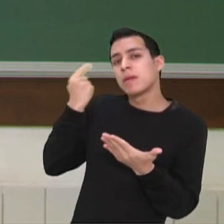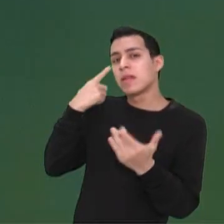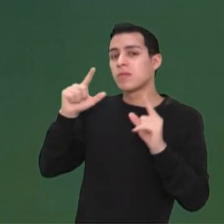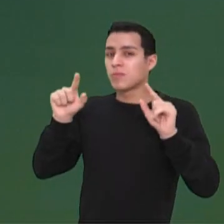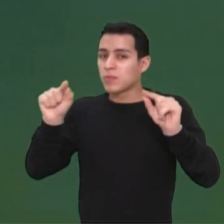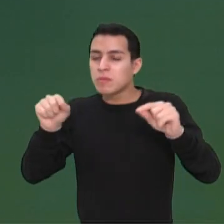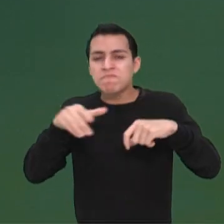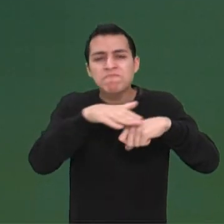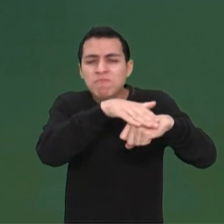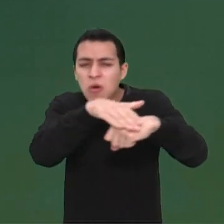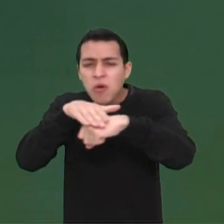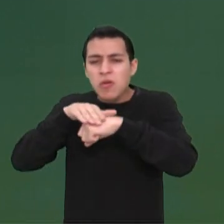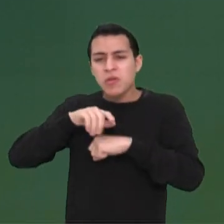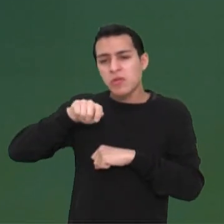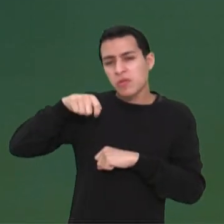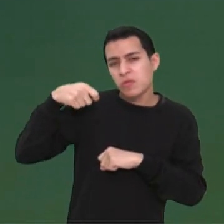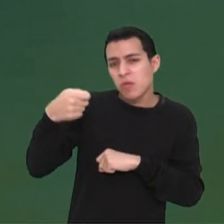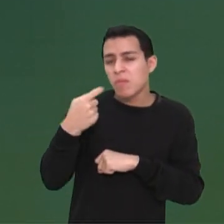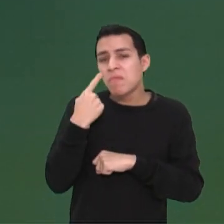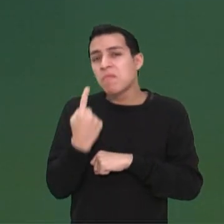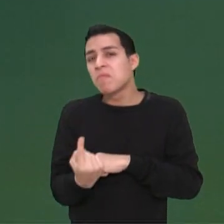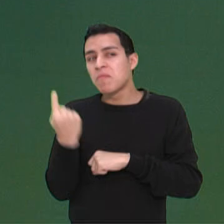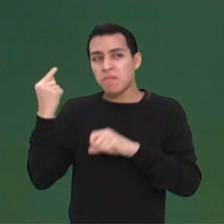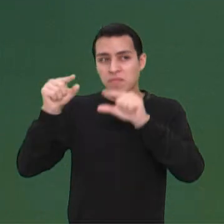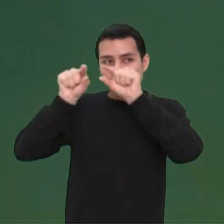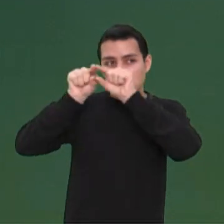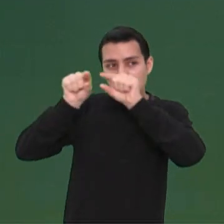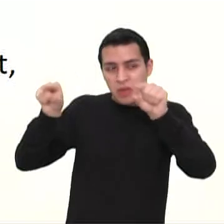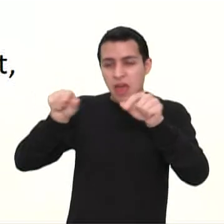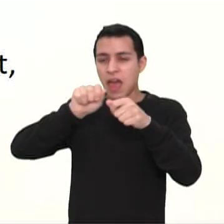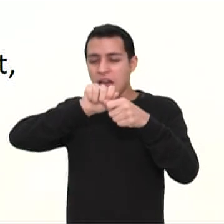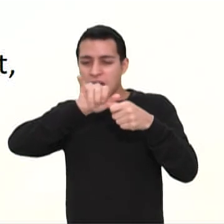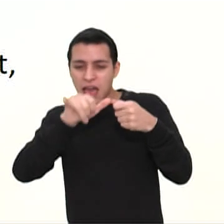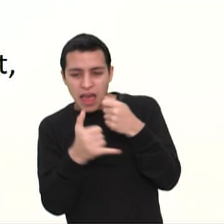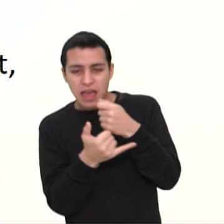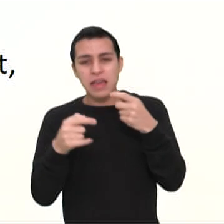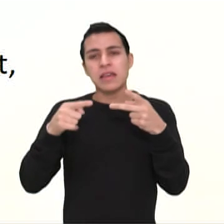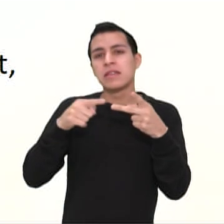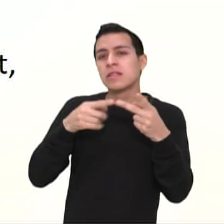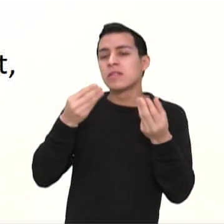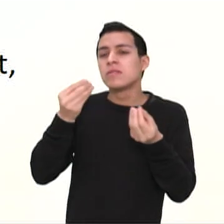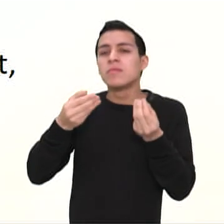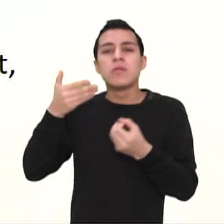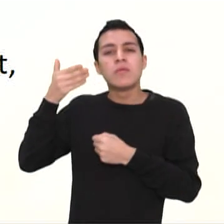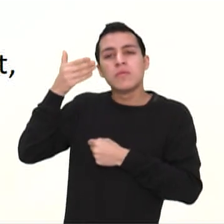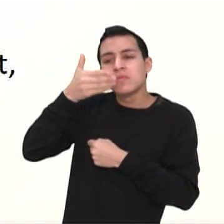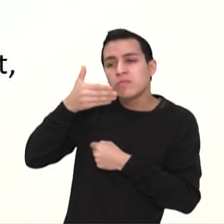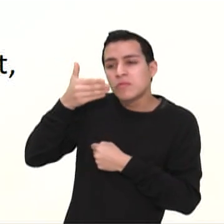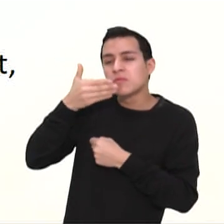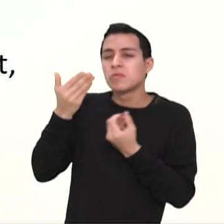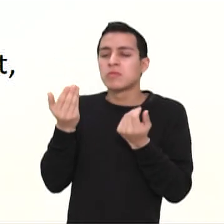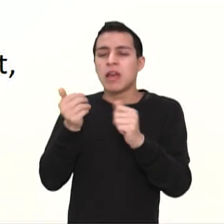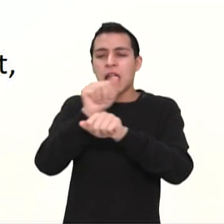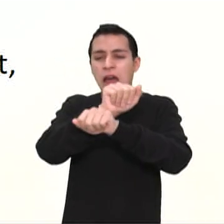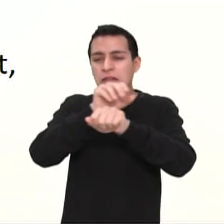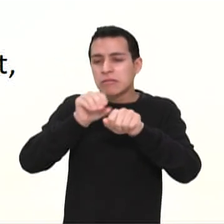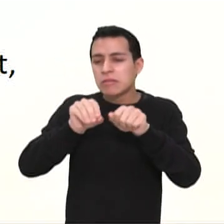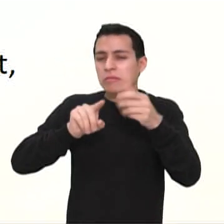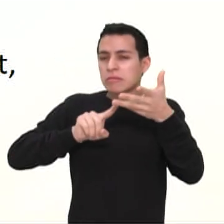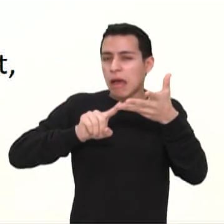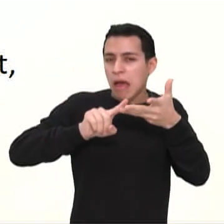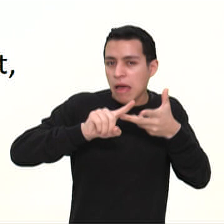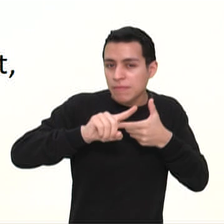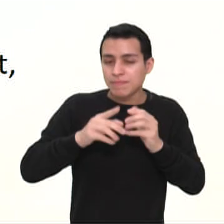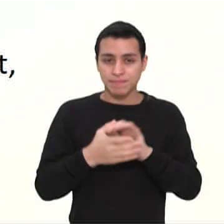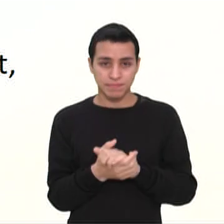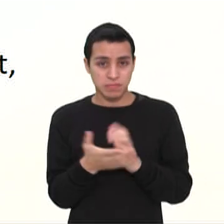conversamos sobre a pintura de screen. Falamos sobre os adjetivos e os verbos no discourse markers. Na aula de hoje, nós vamos conversar